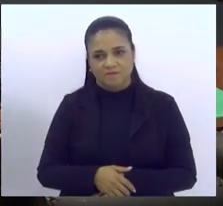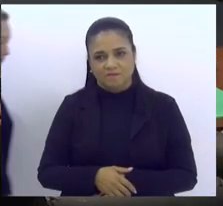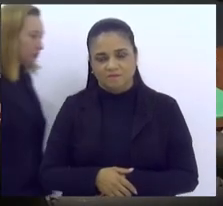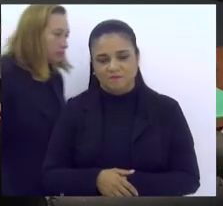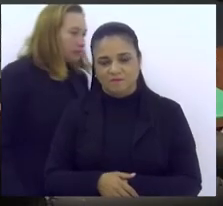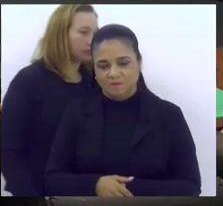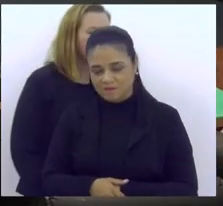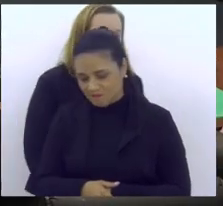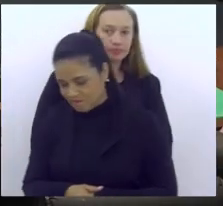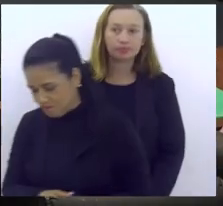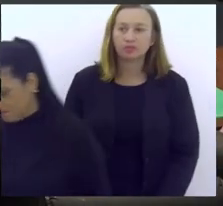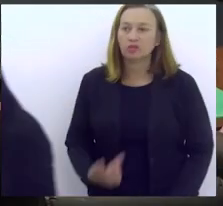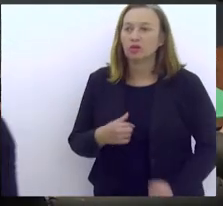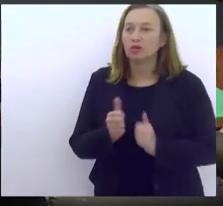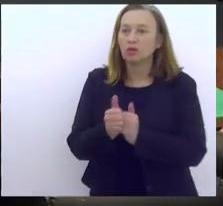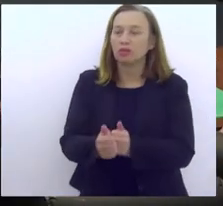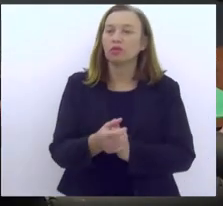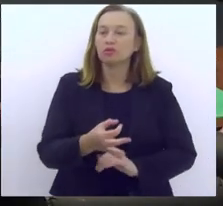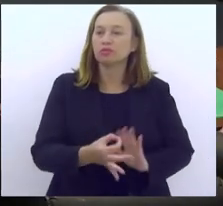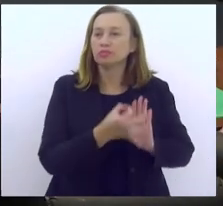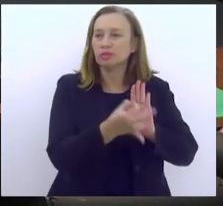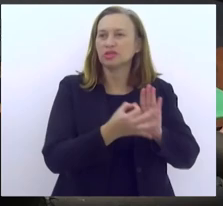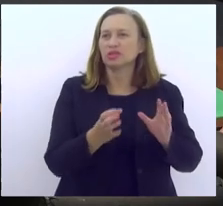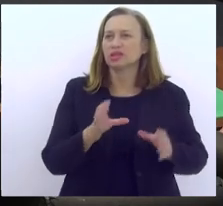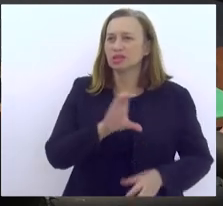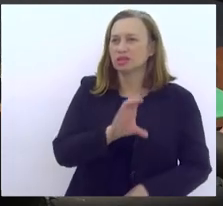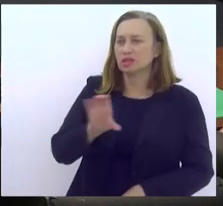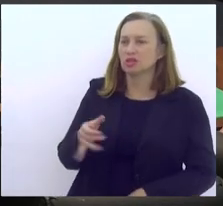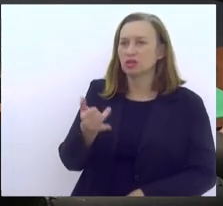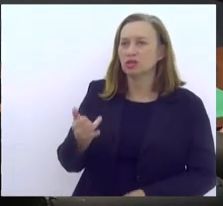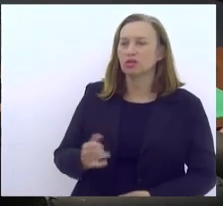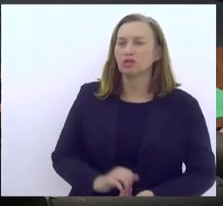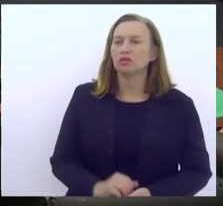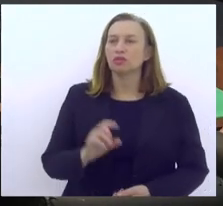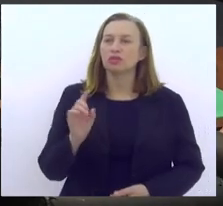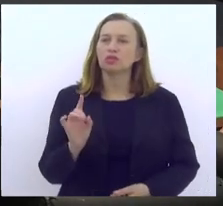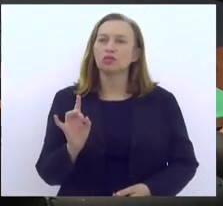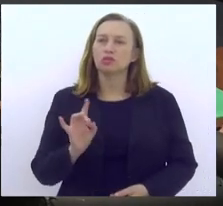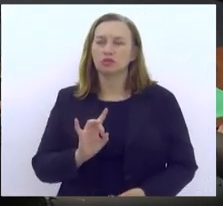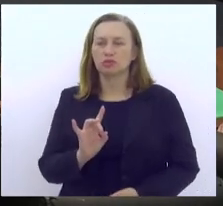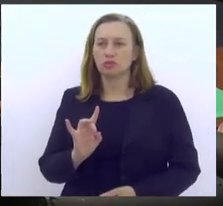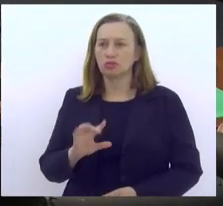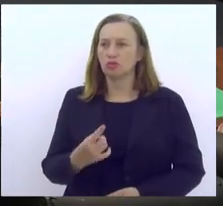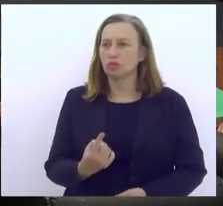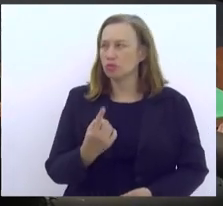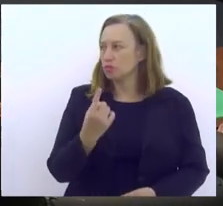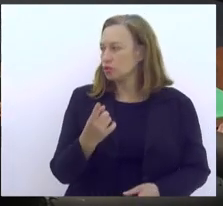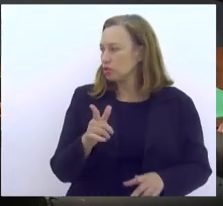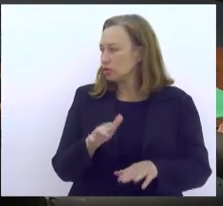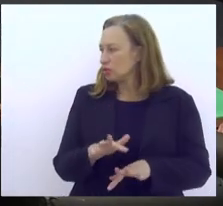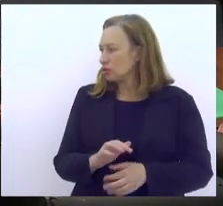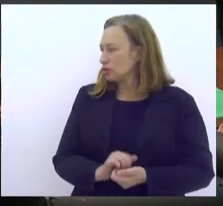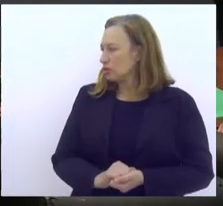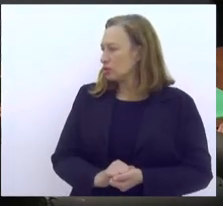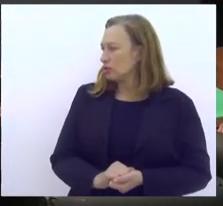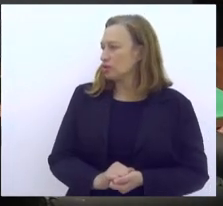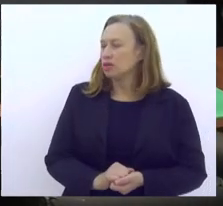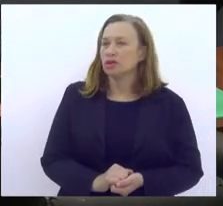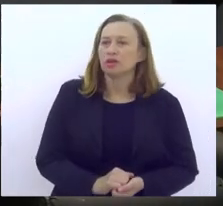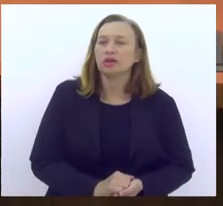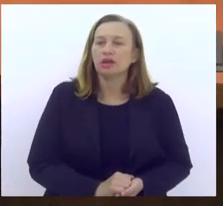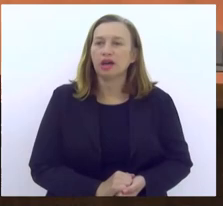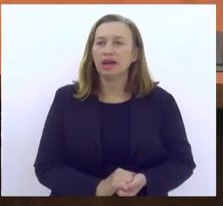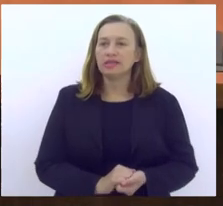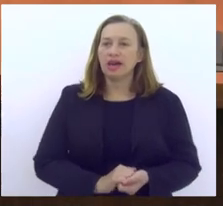Senhor presidente, eu acompanho o parecer da CCJ com uma única diferença, já que fui chamado, para dar o parecer, que é